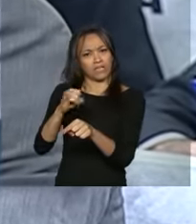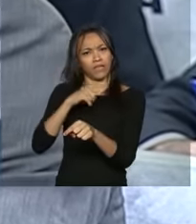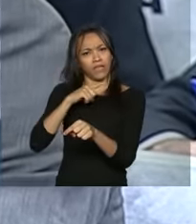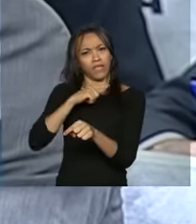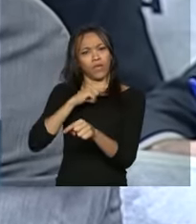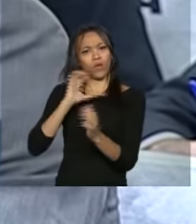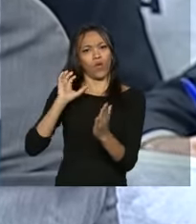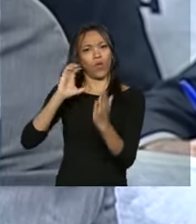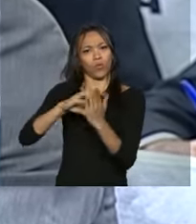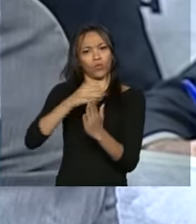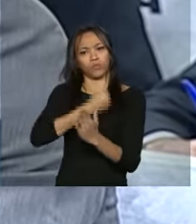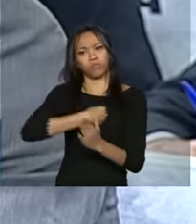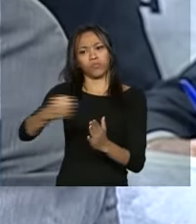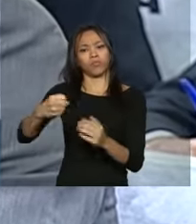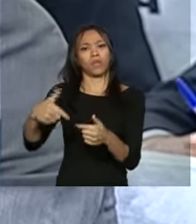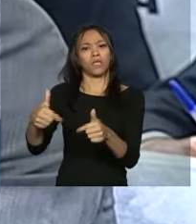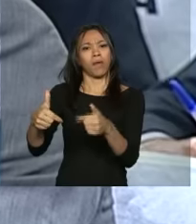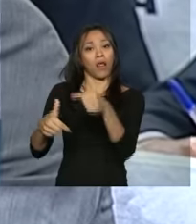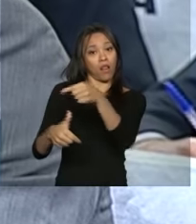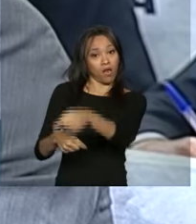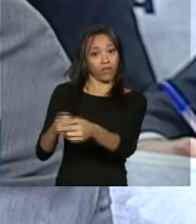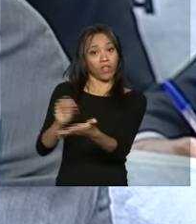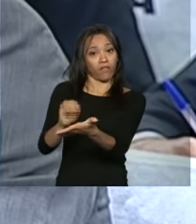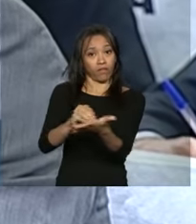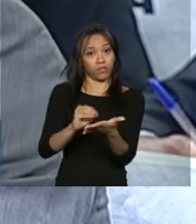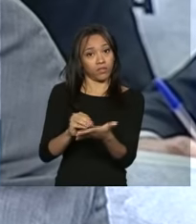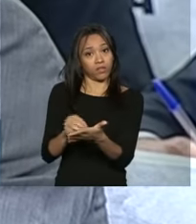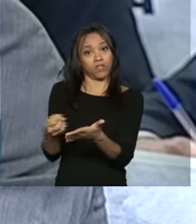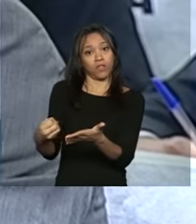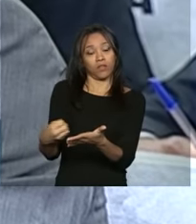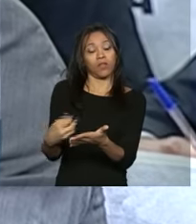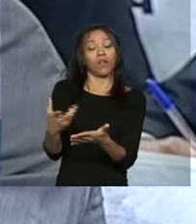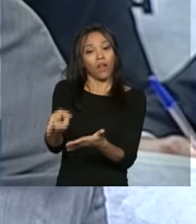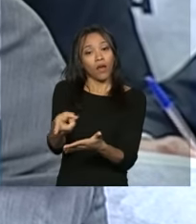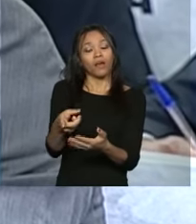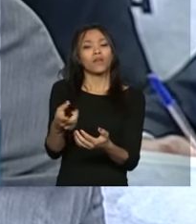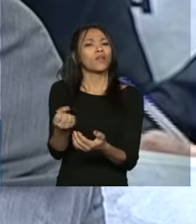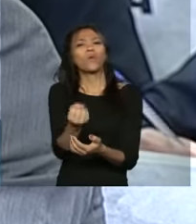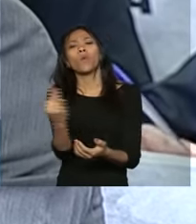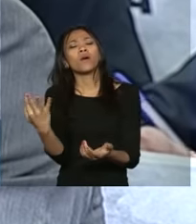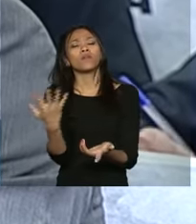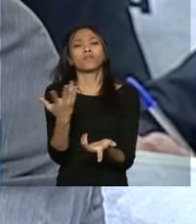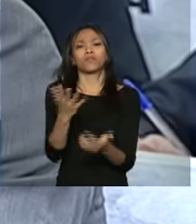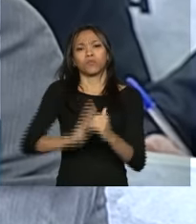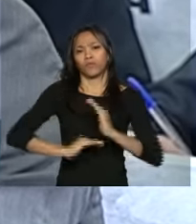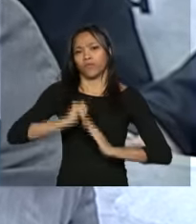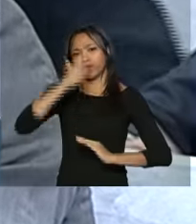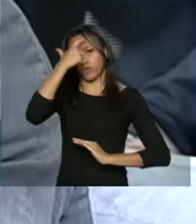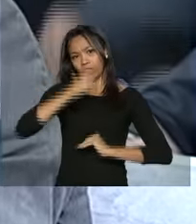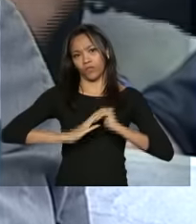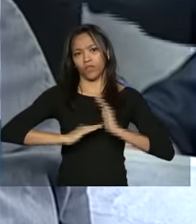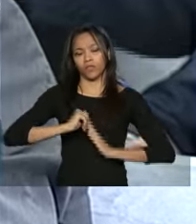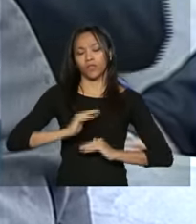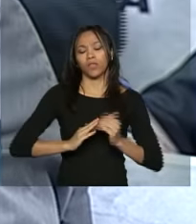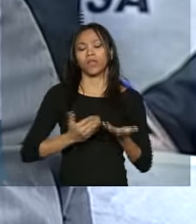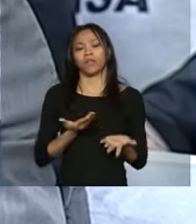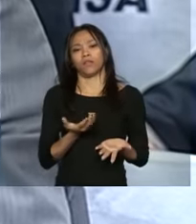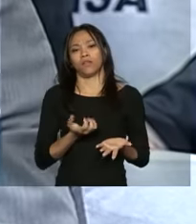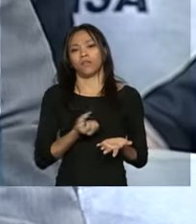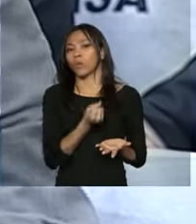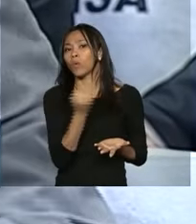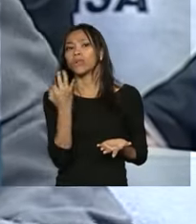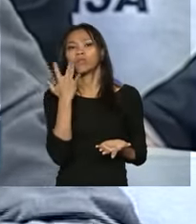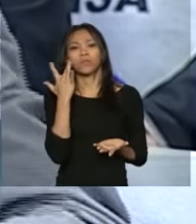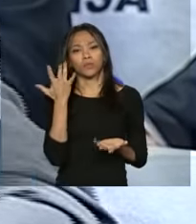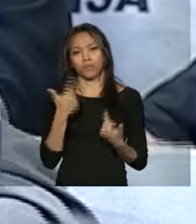público para eh suprir essa essa nova divisão e quantos Eh quantos agentes Quanto qual o pessoal né que vai de fato trabalhar